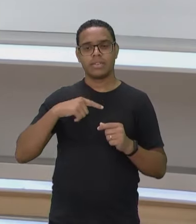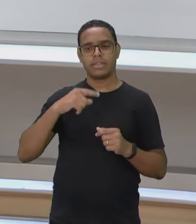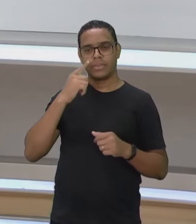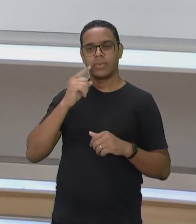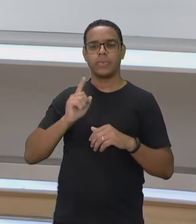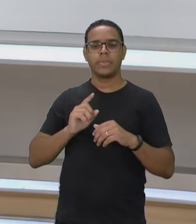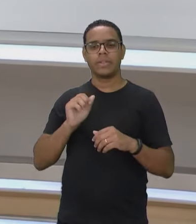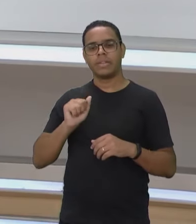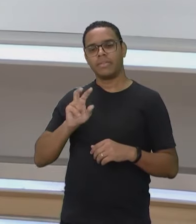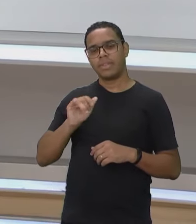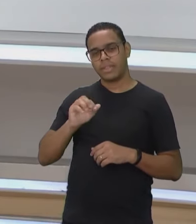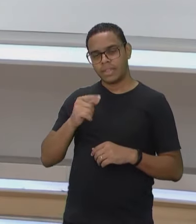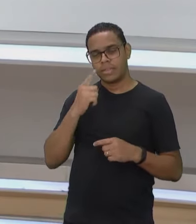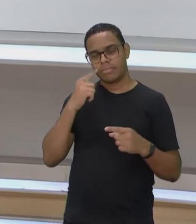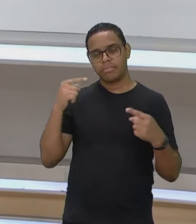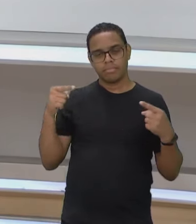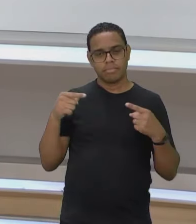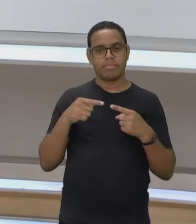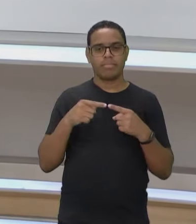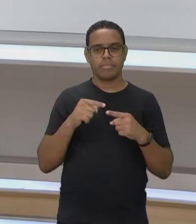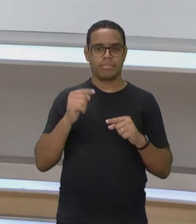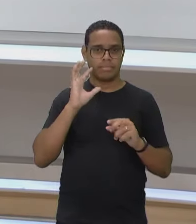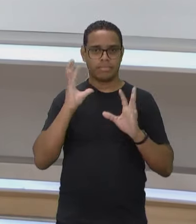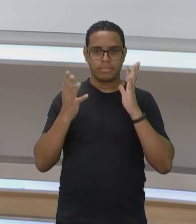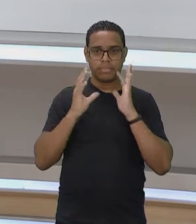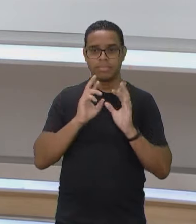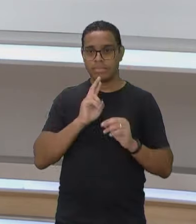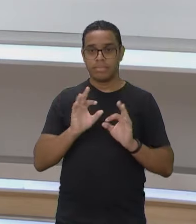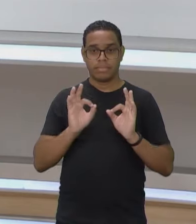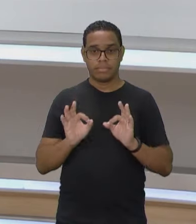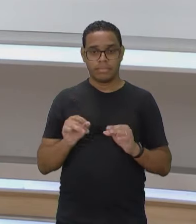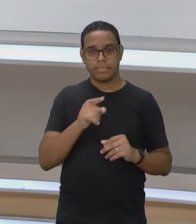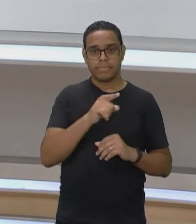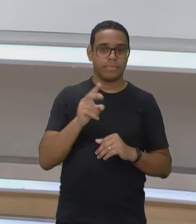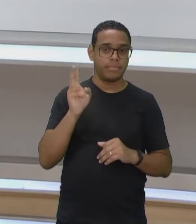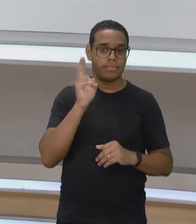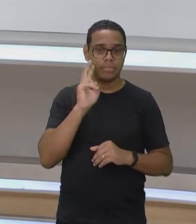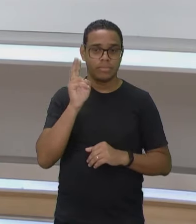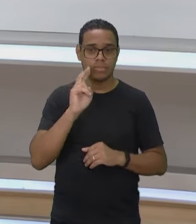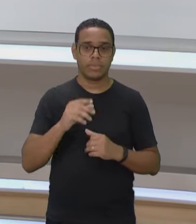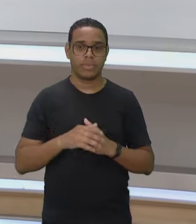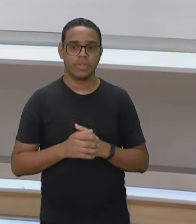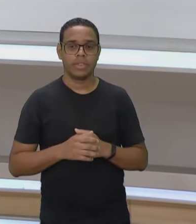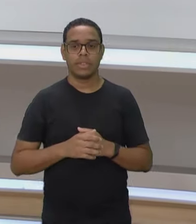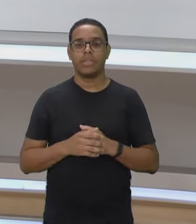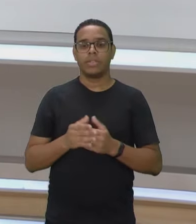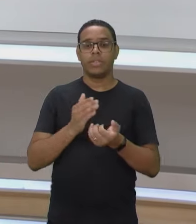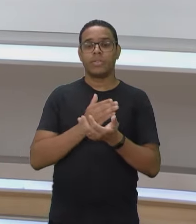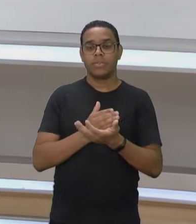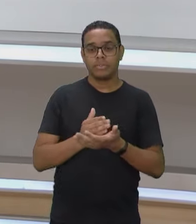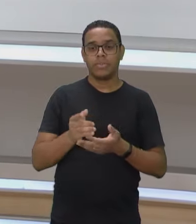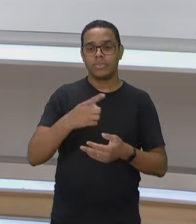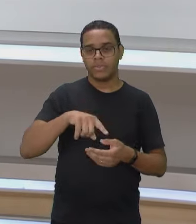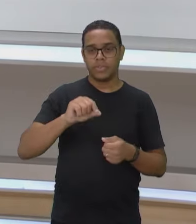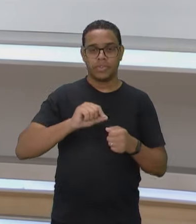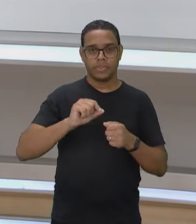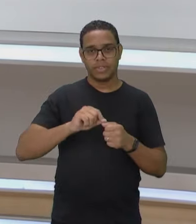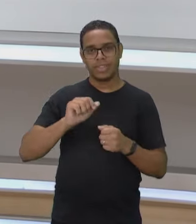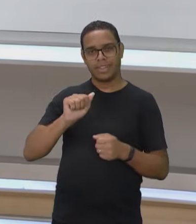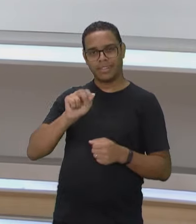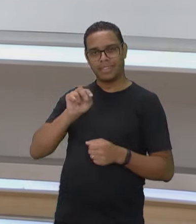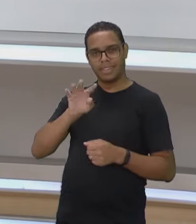avatar corresponde às decisões que tomaram. Vocês lembram que lá no começo do jogo vocês tiveram que fazer um